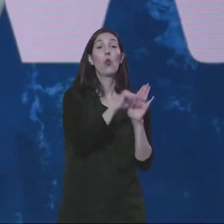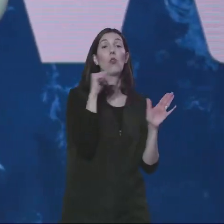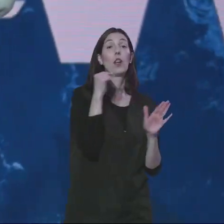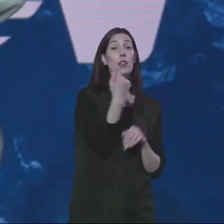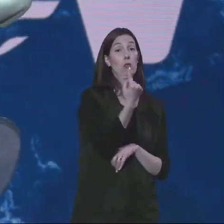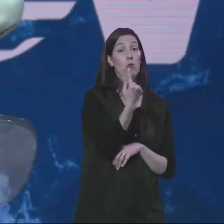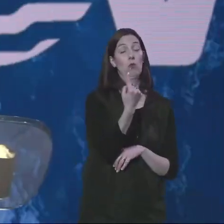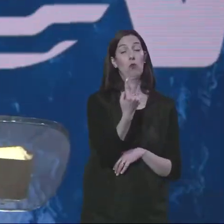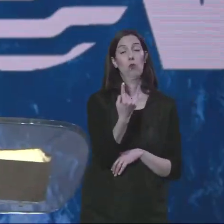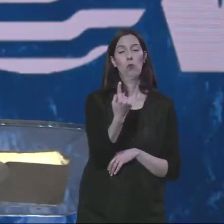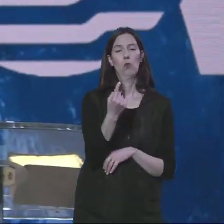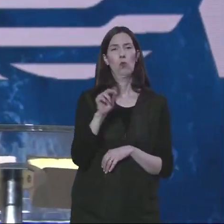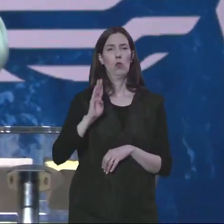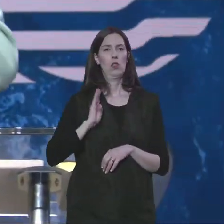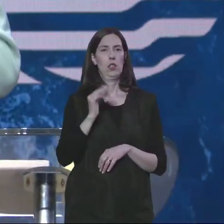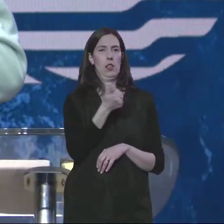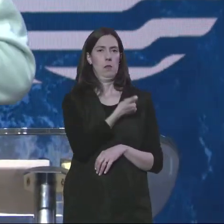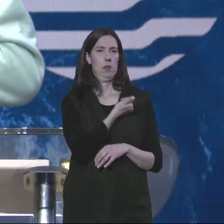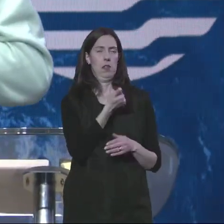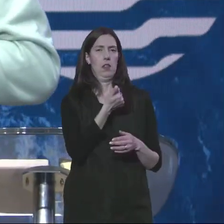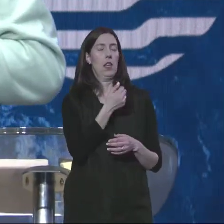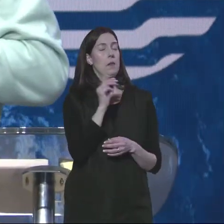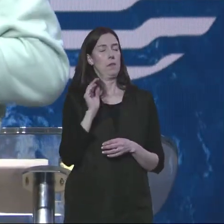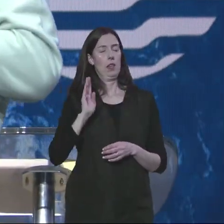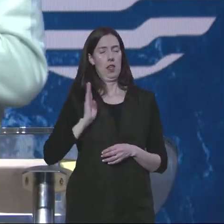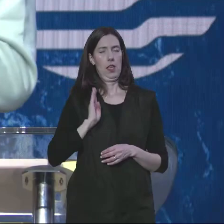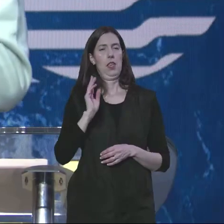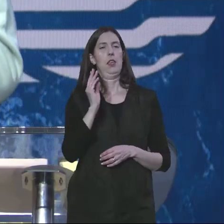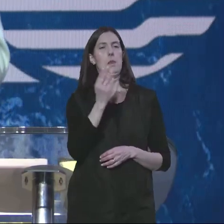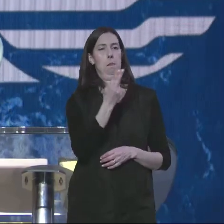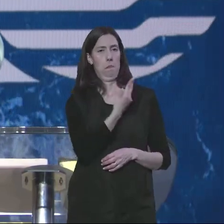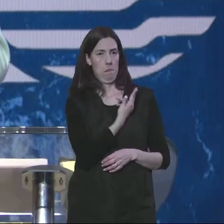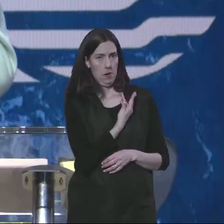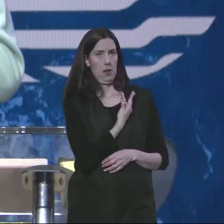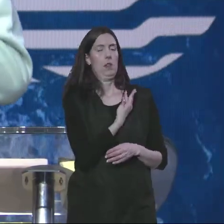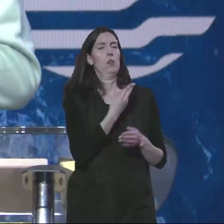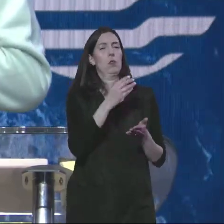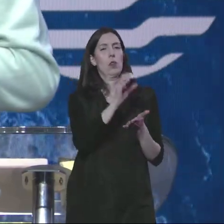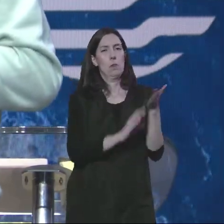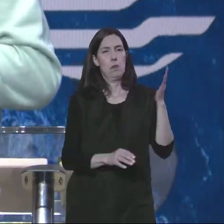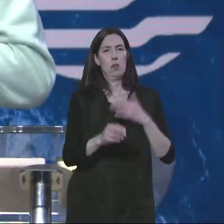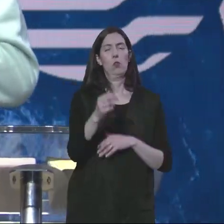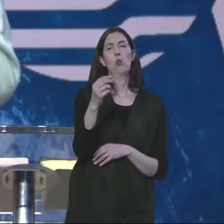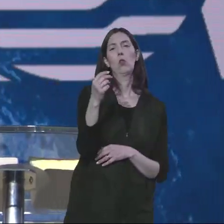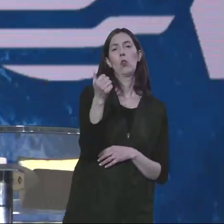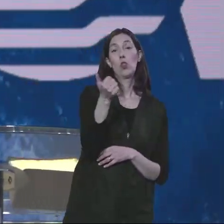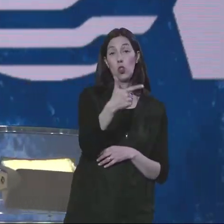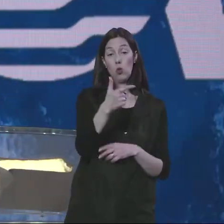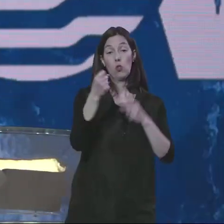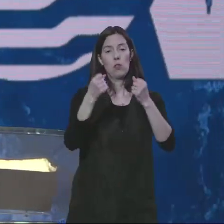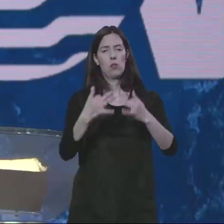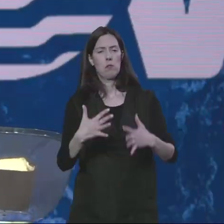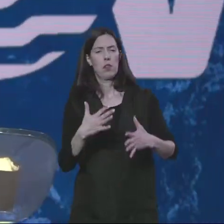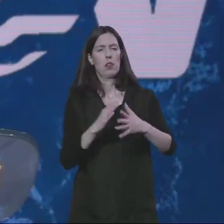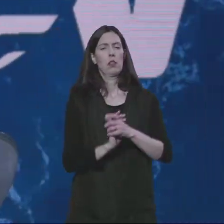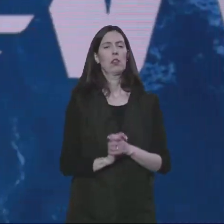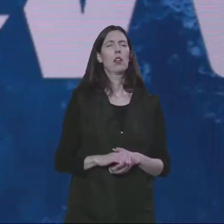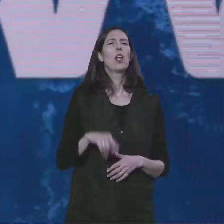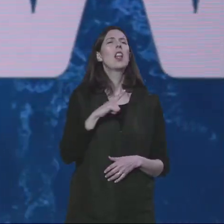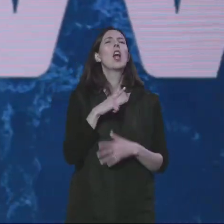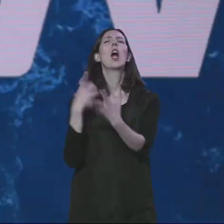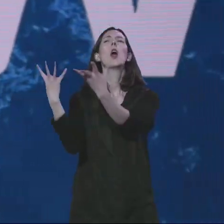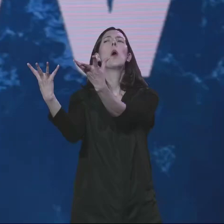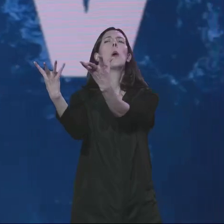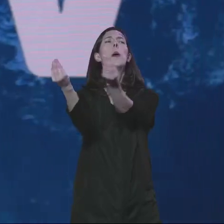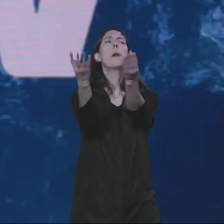essa multidão de testemunhas, vamos correr olhando para Cristo. Ele começa o versículo 1 assim. Por que que